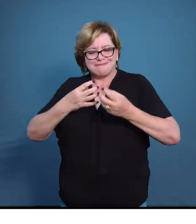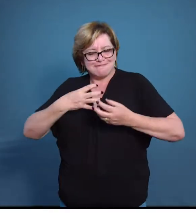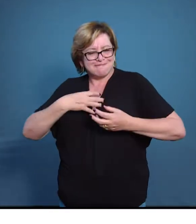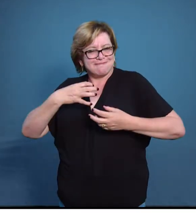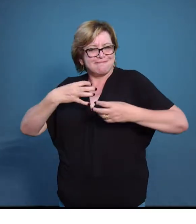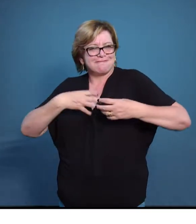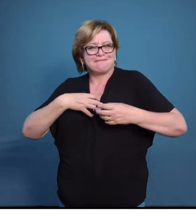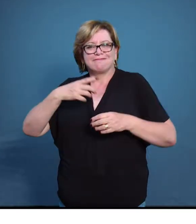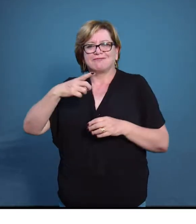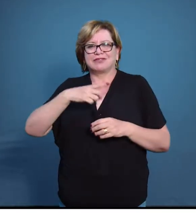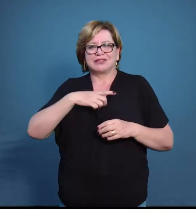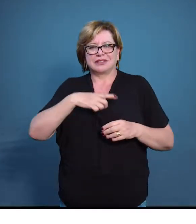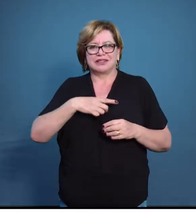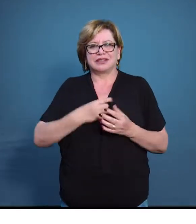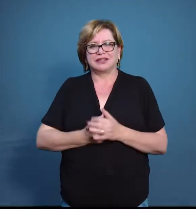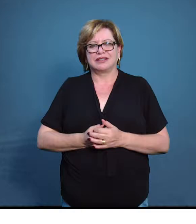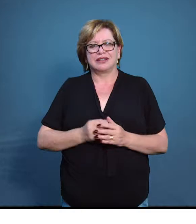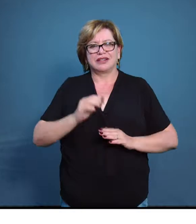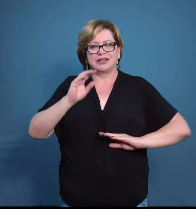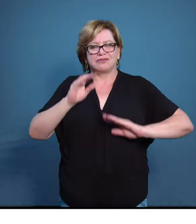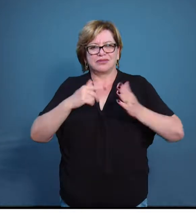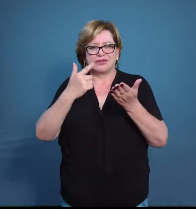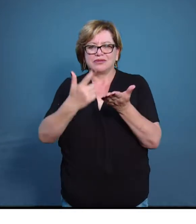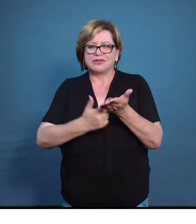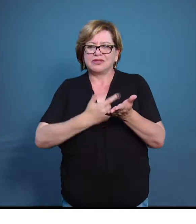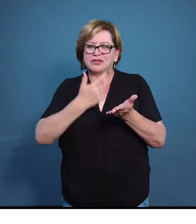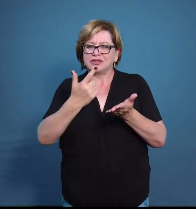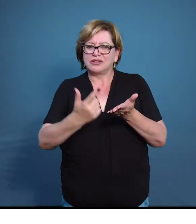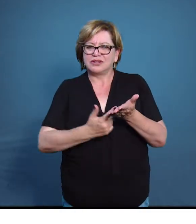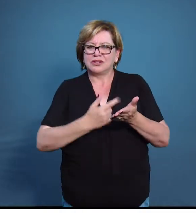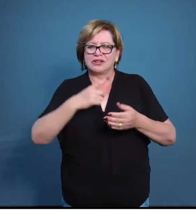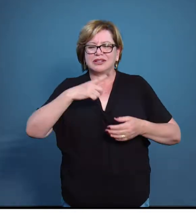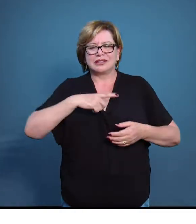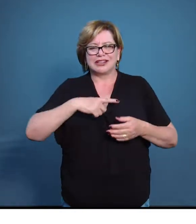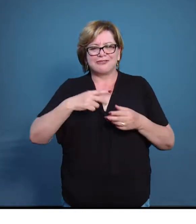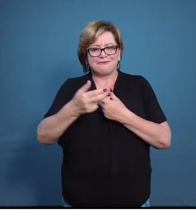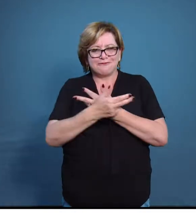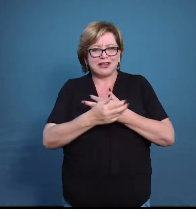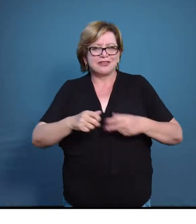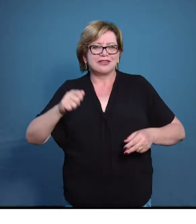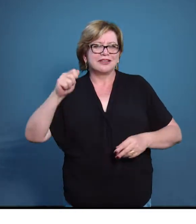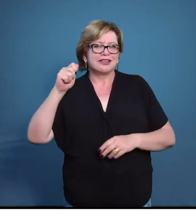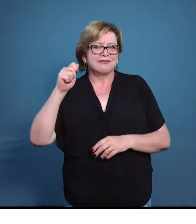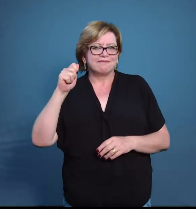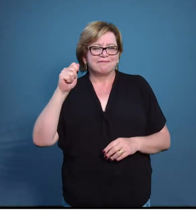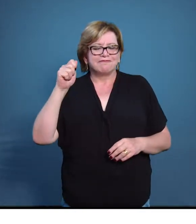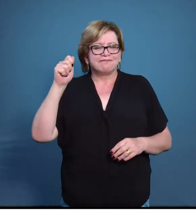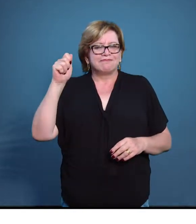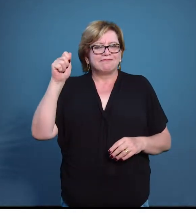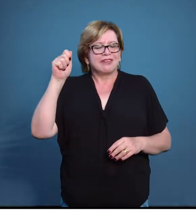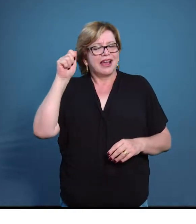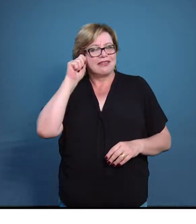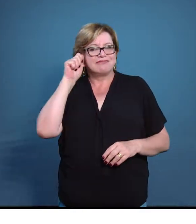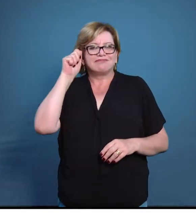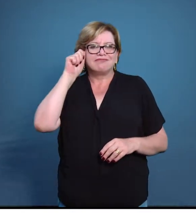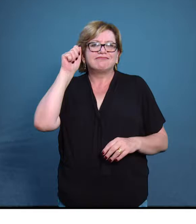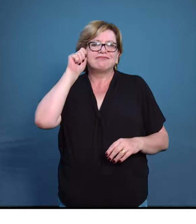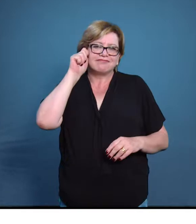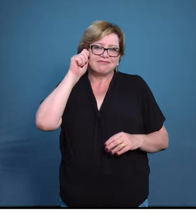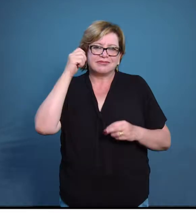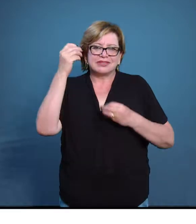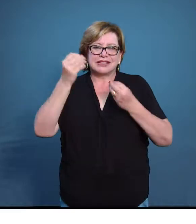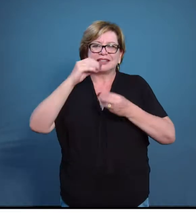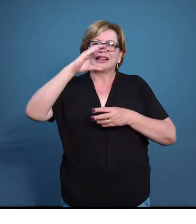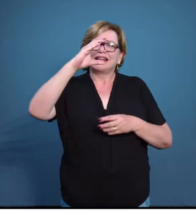sensação. Apontado em muitos livros, por exemplo, por Aristóteles, que é o efeito da catarse, esse momento, então,